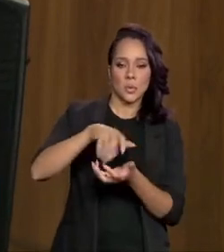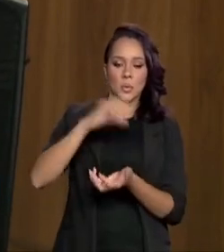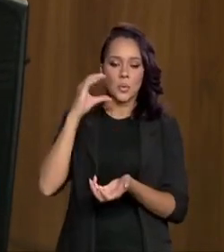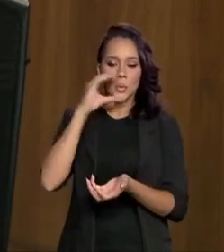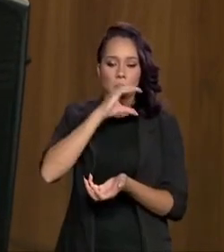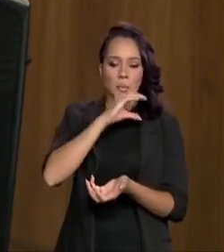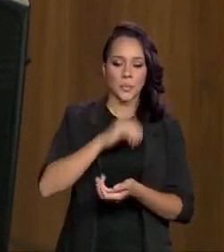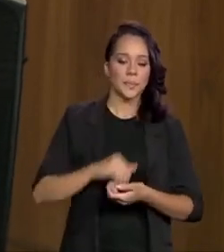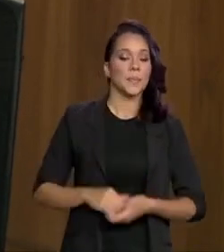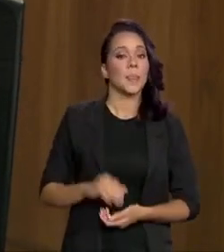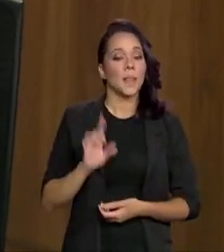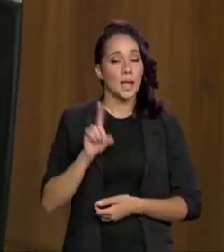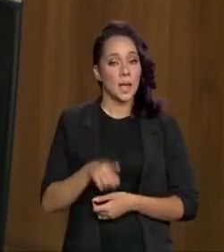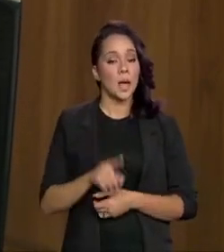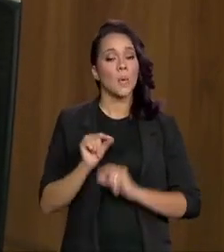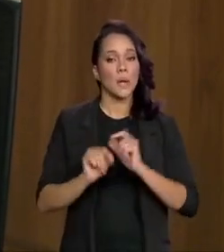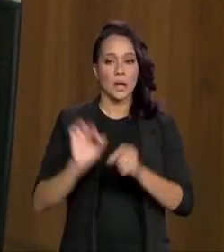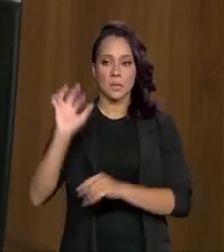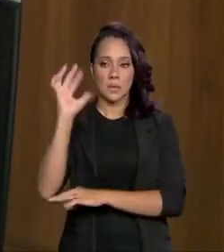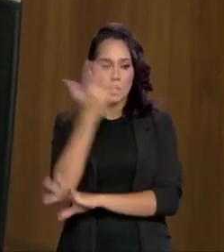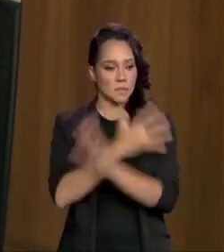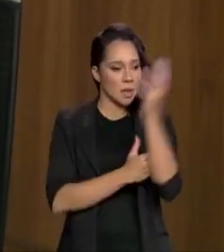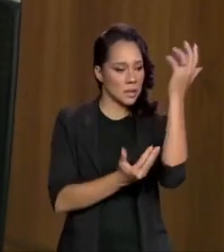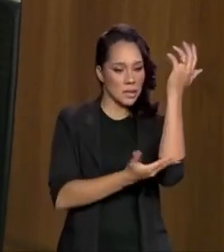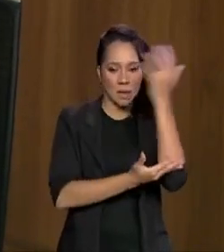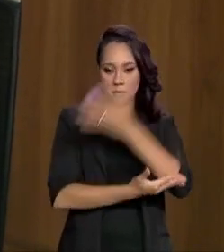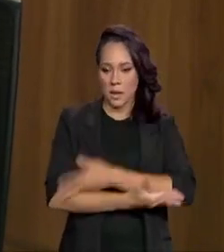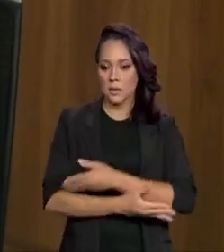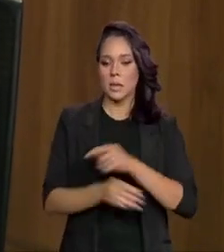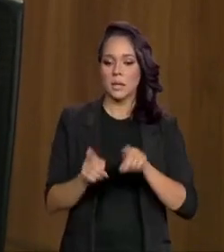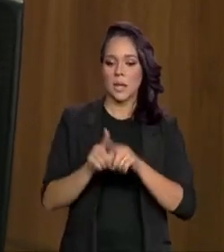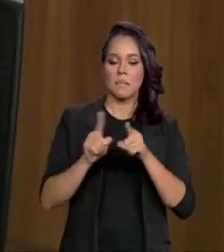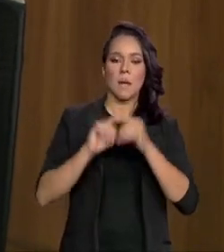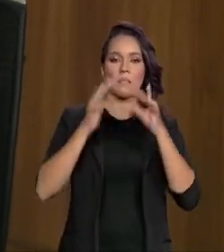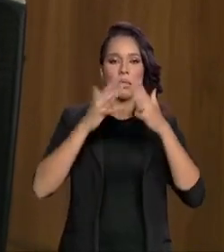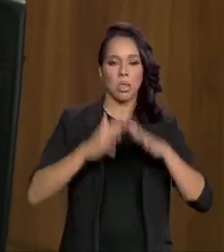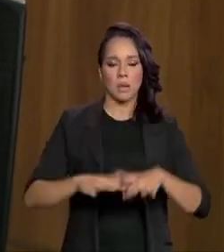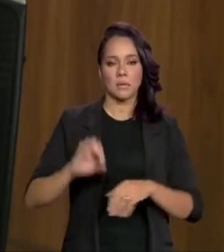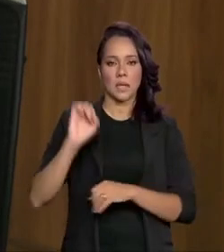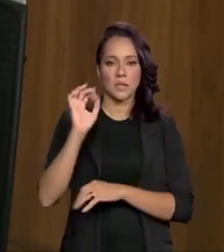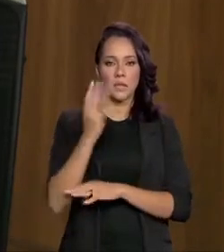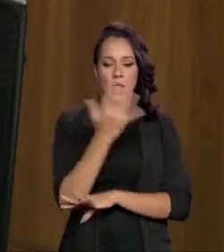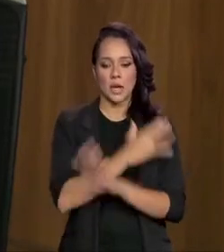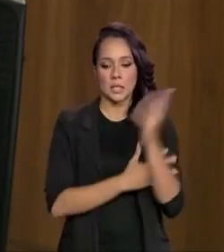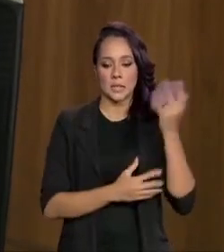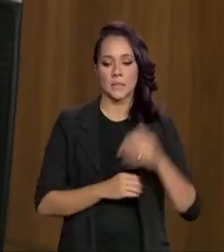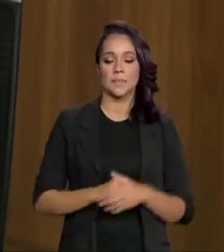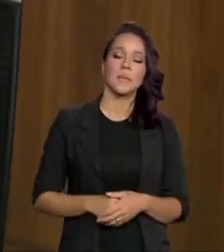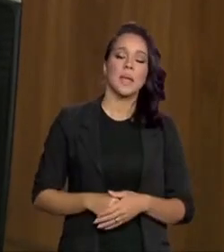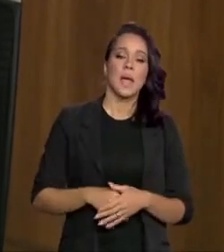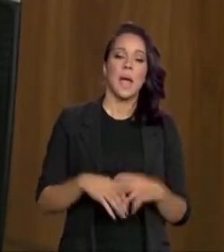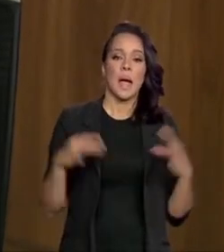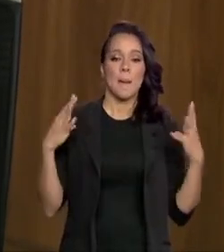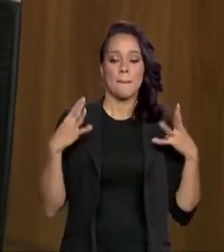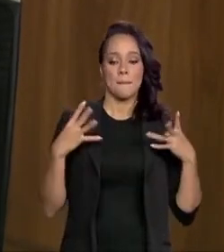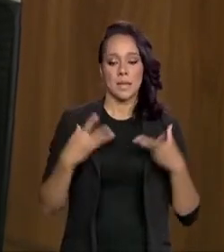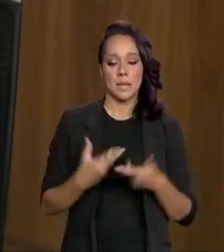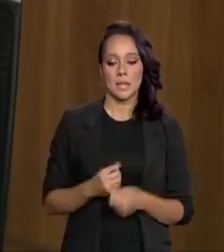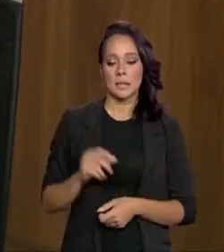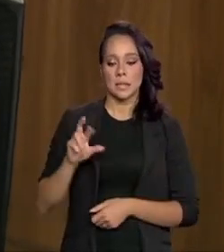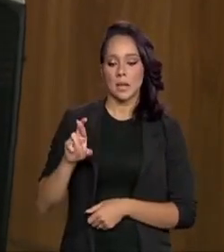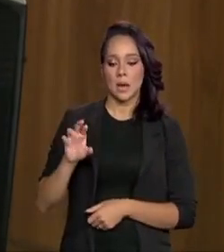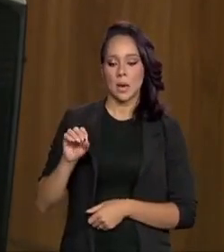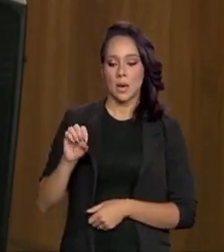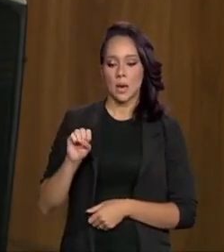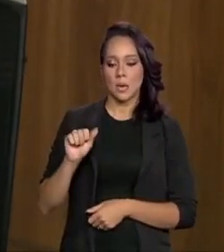Que são resultantes, então, do desmatamento e da degradação das florestas. A ministra Rosa Weber, relatora da ação,